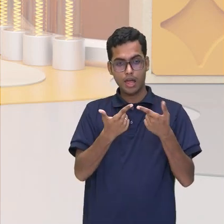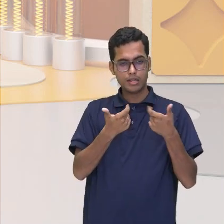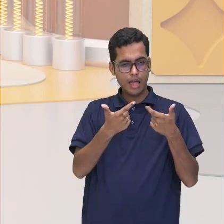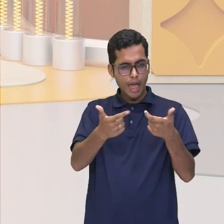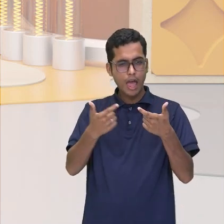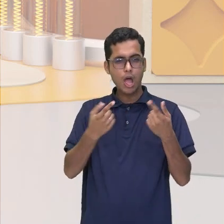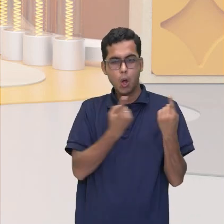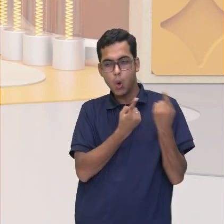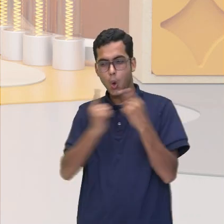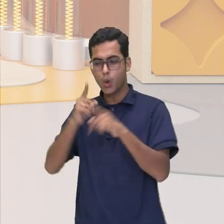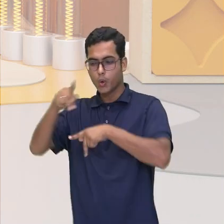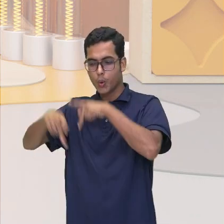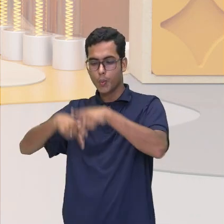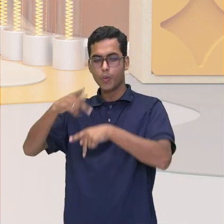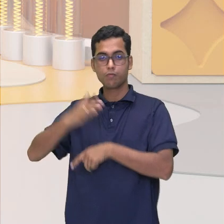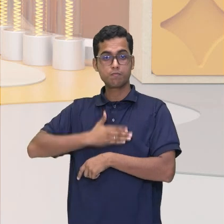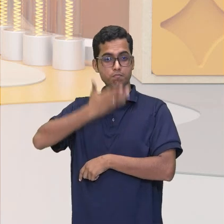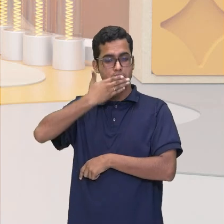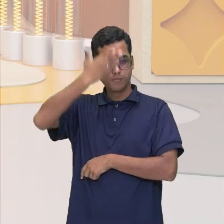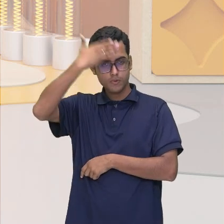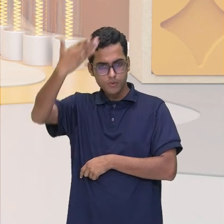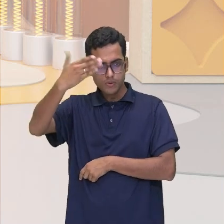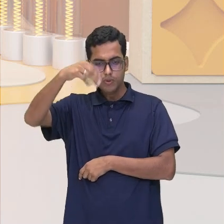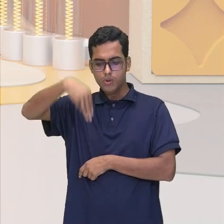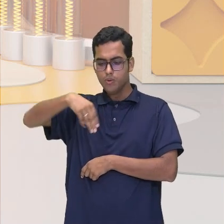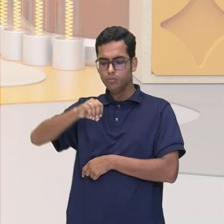em outros termos. Em